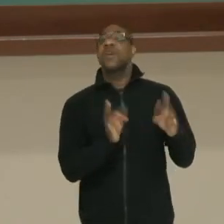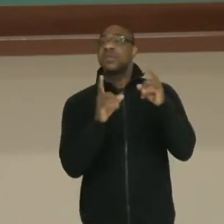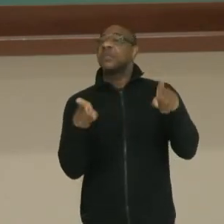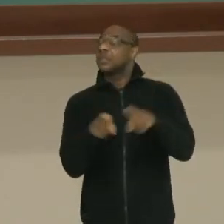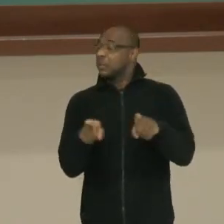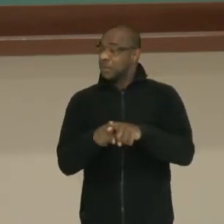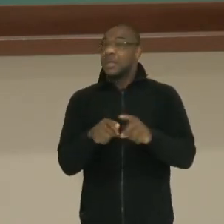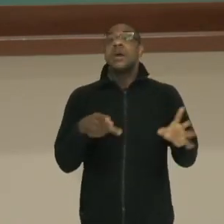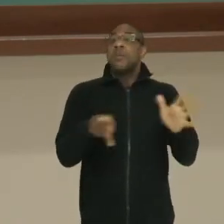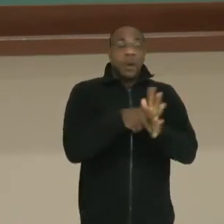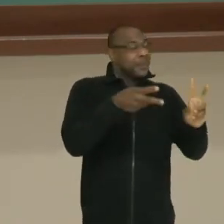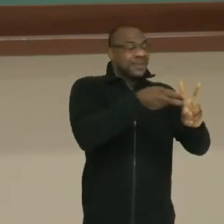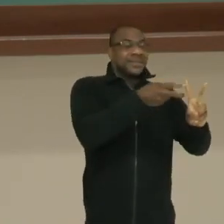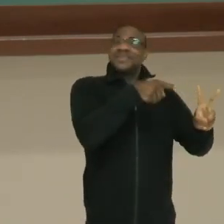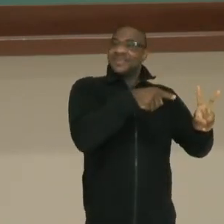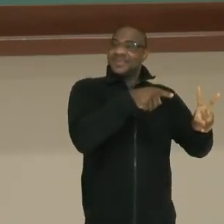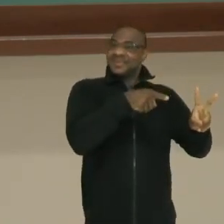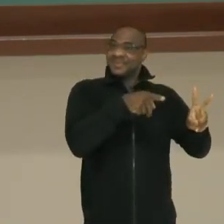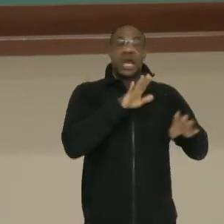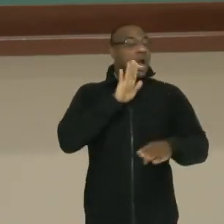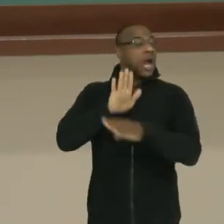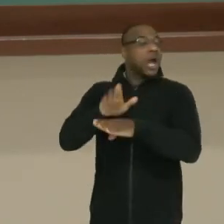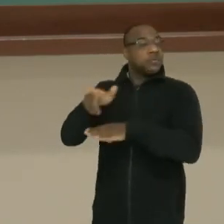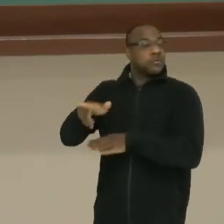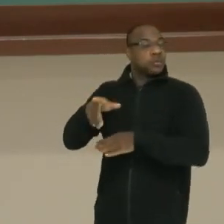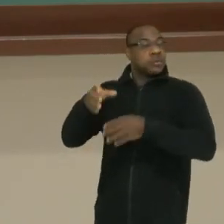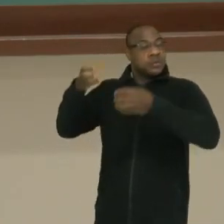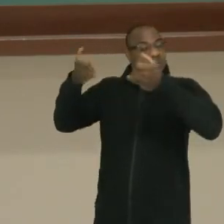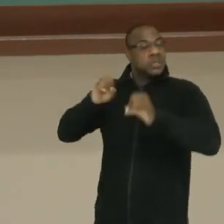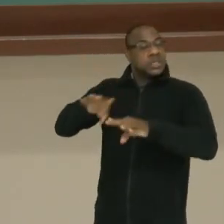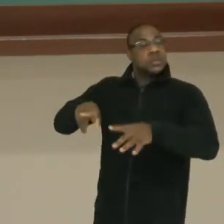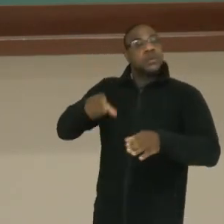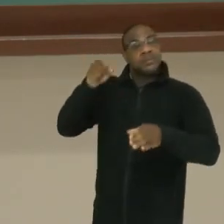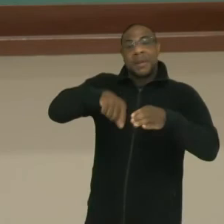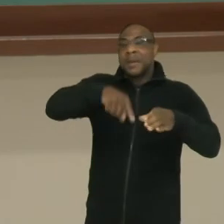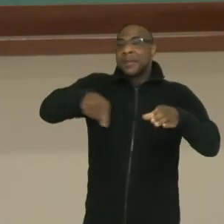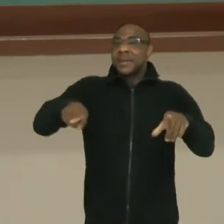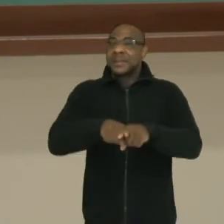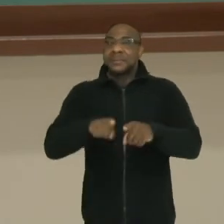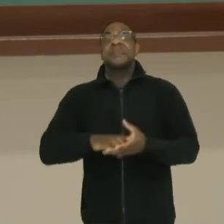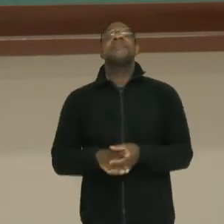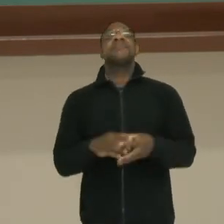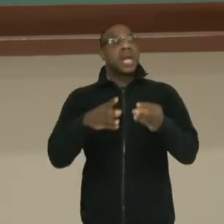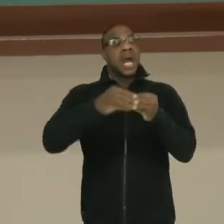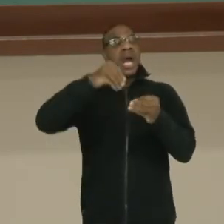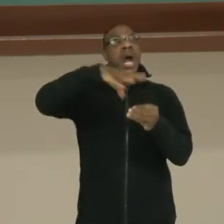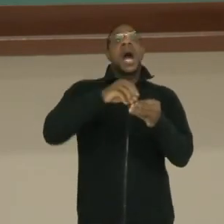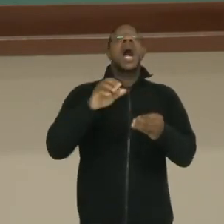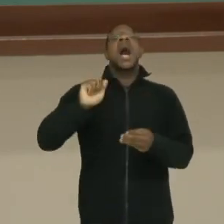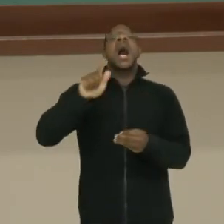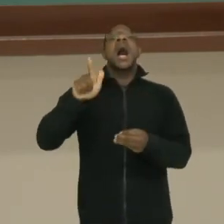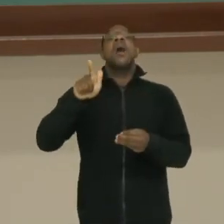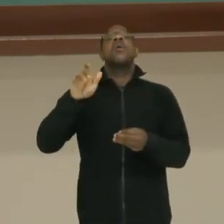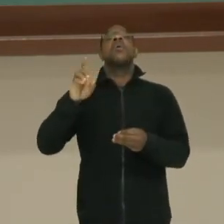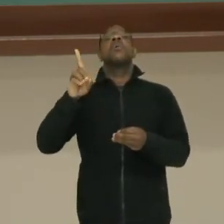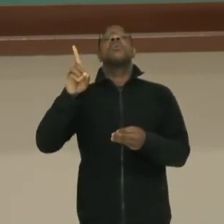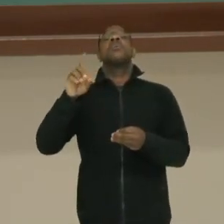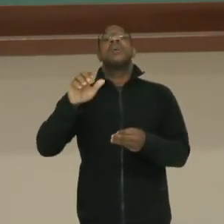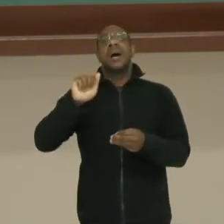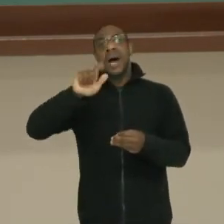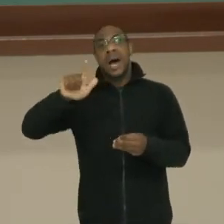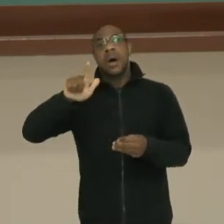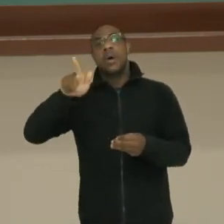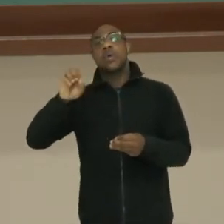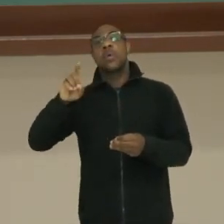pelos indígenas, também passou a ser comercializado, né? E o algodão, que era conhecido pelos indígenas, nesse